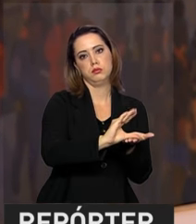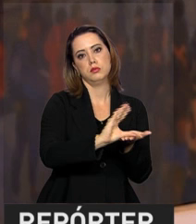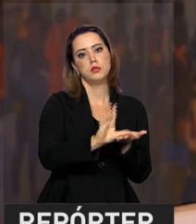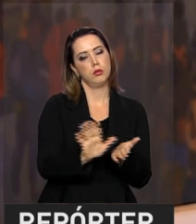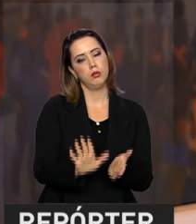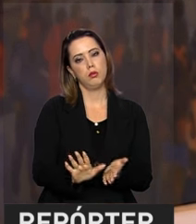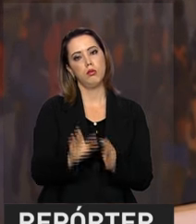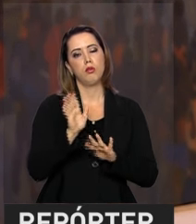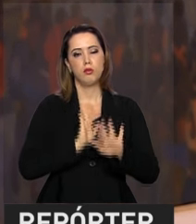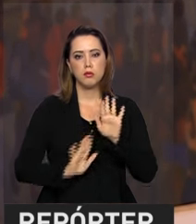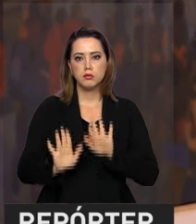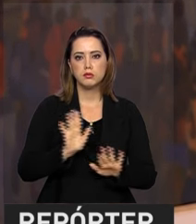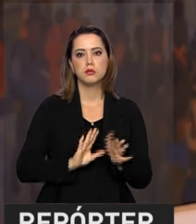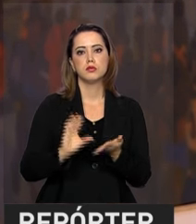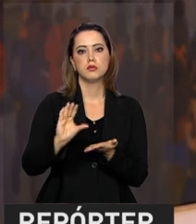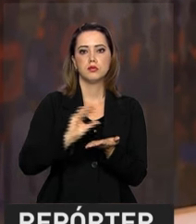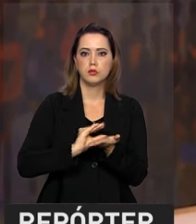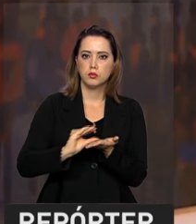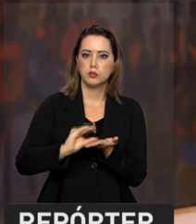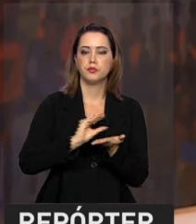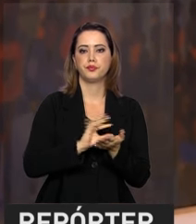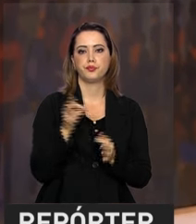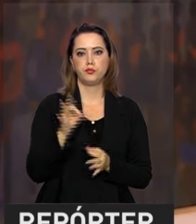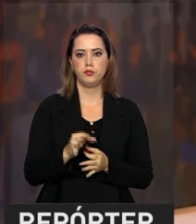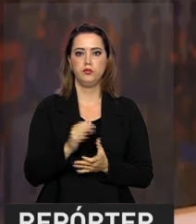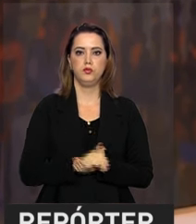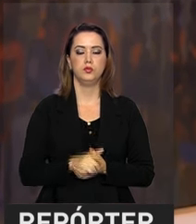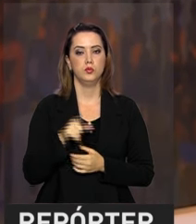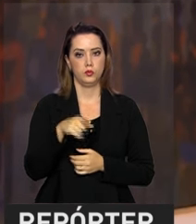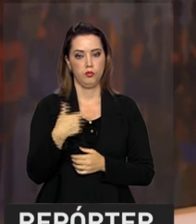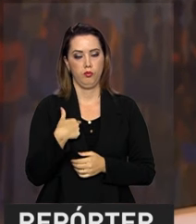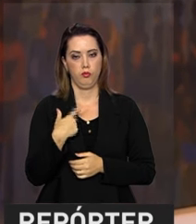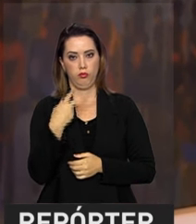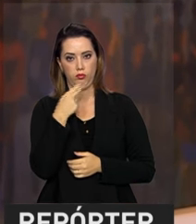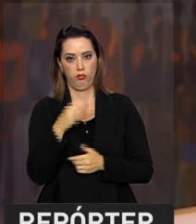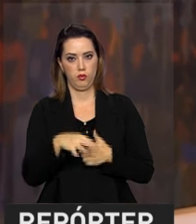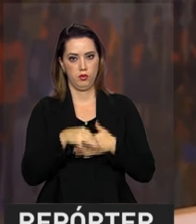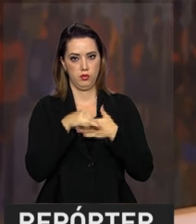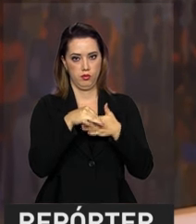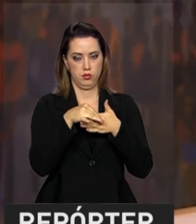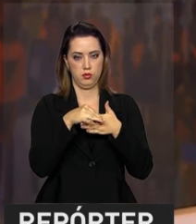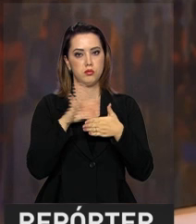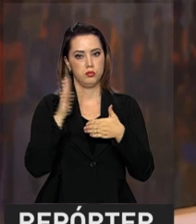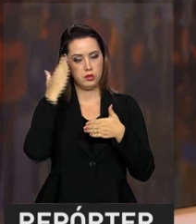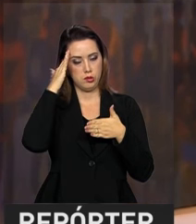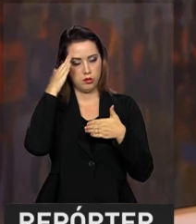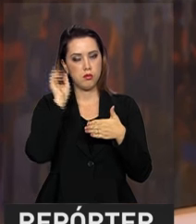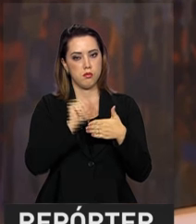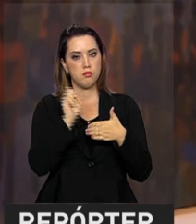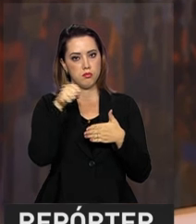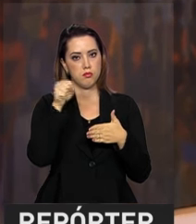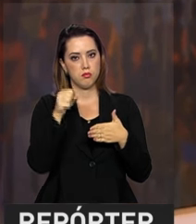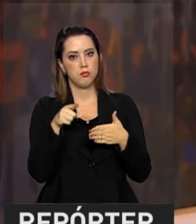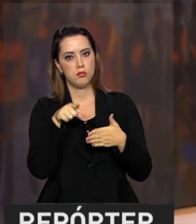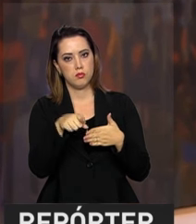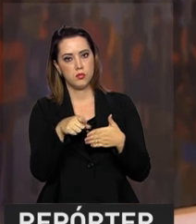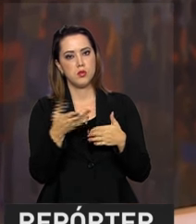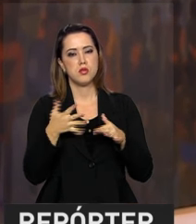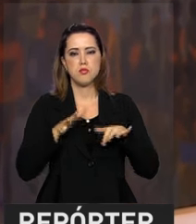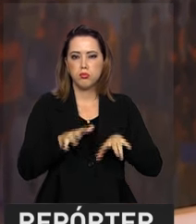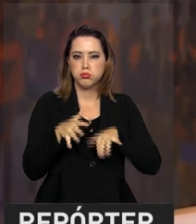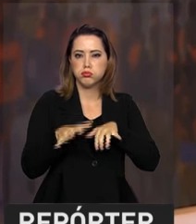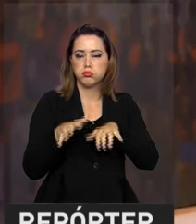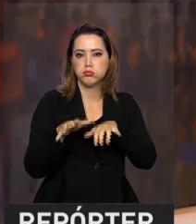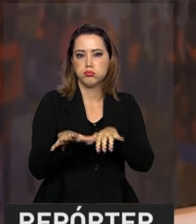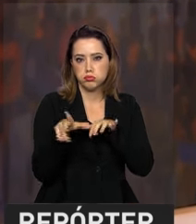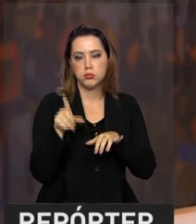maneira que ocorreu nos últimos 10 anos. Eu acho que os líderes entenderam isso de uma maneira muito positiva, as manifestações foram